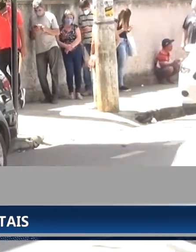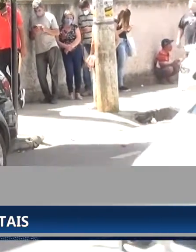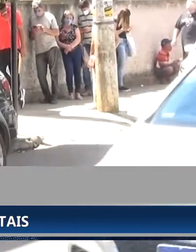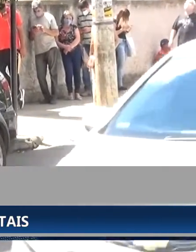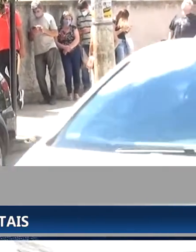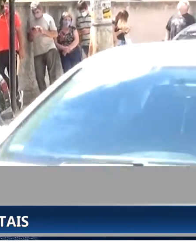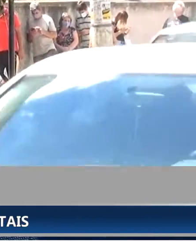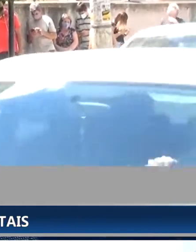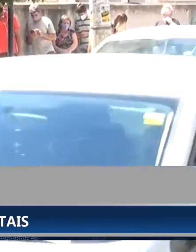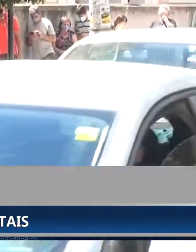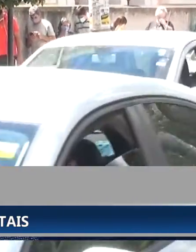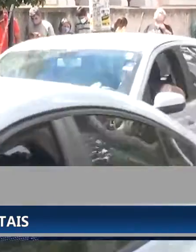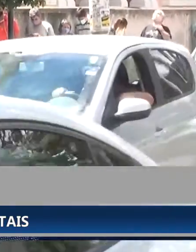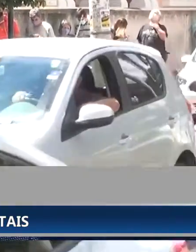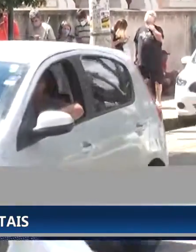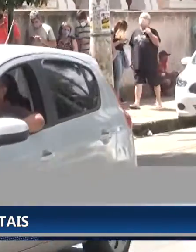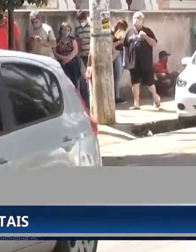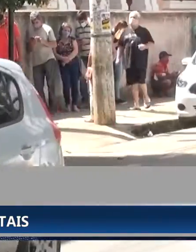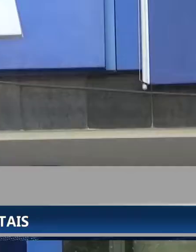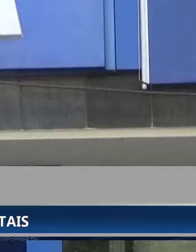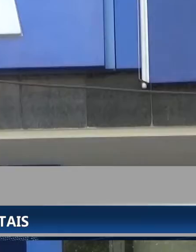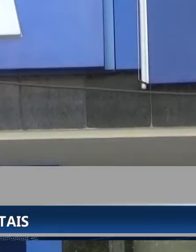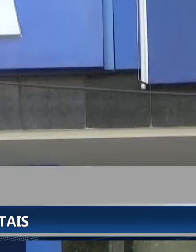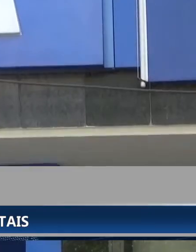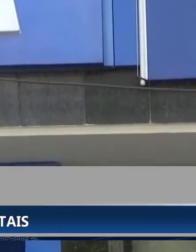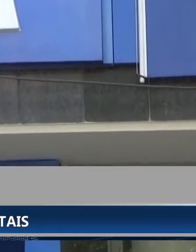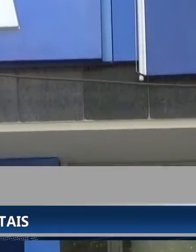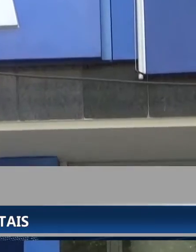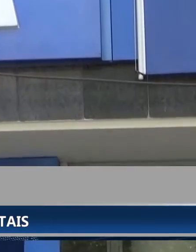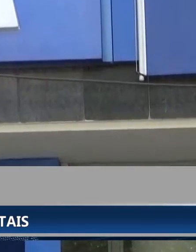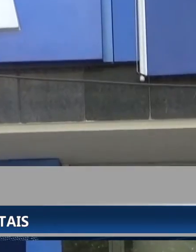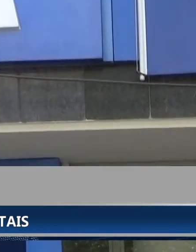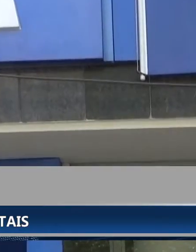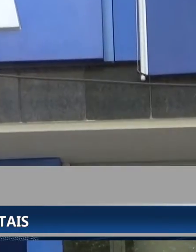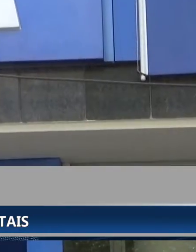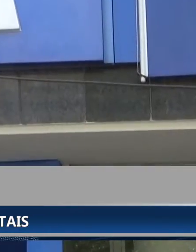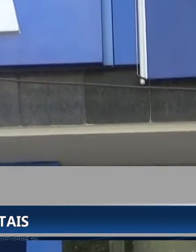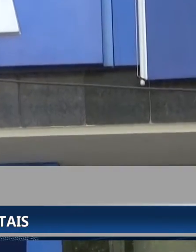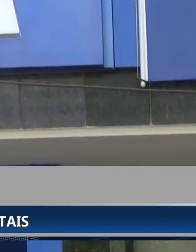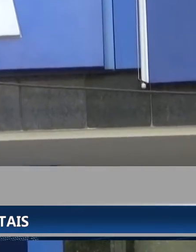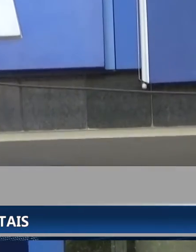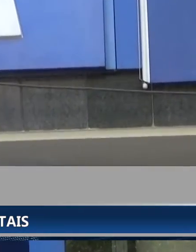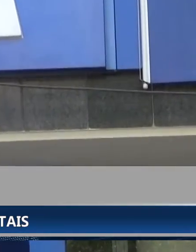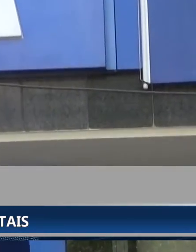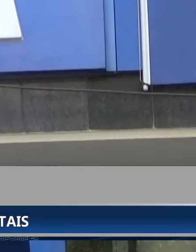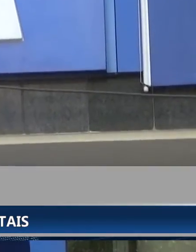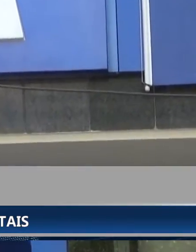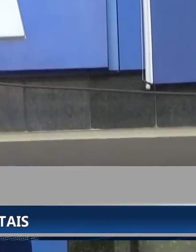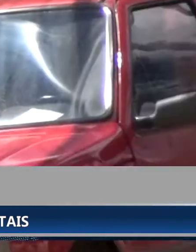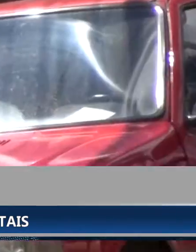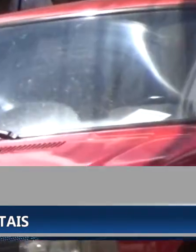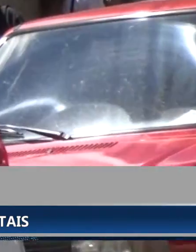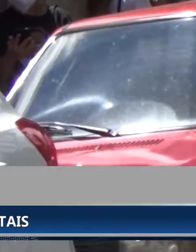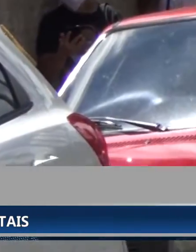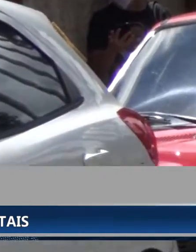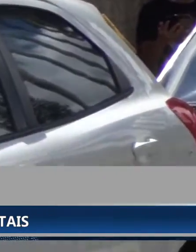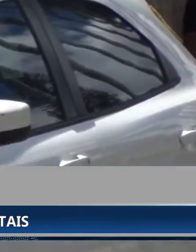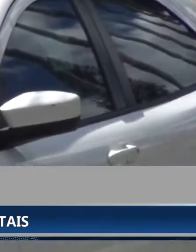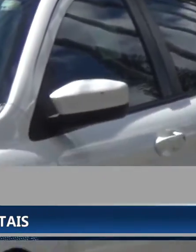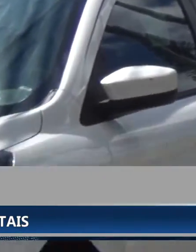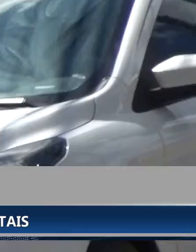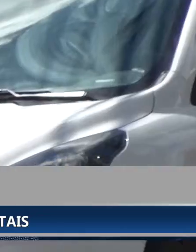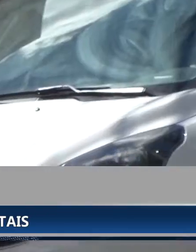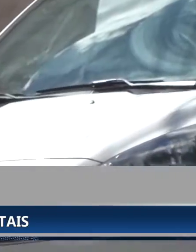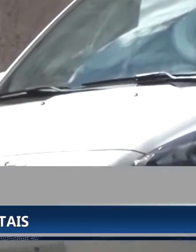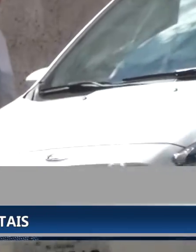pandemia da cor vídeo 19 o presidente da caixa também comentou que as aglomerações foram causadas por pessoas